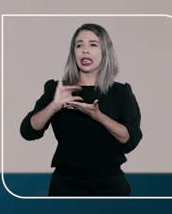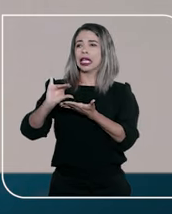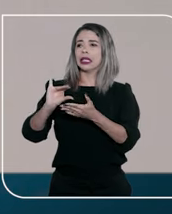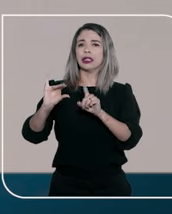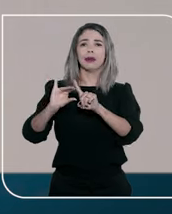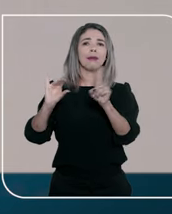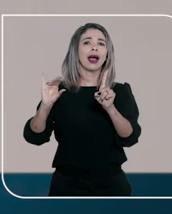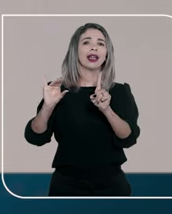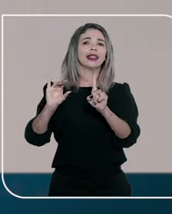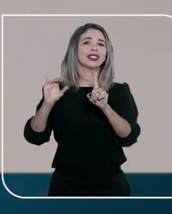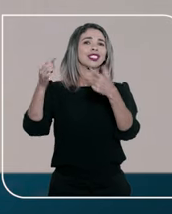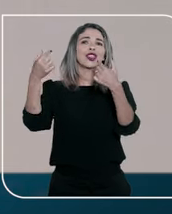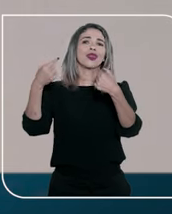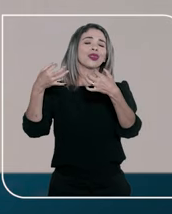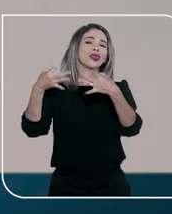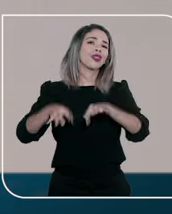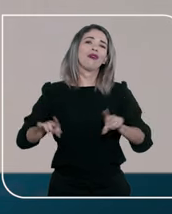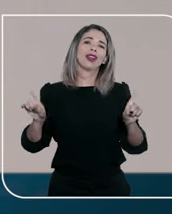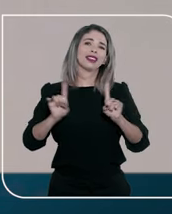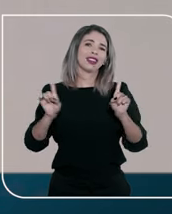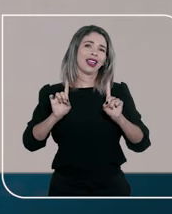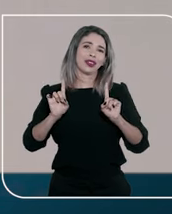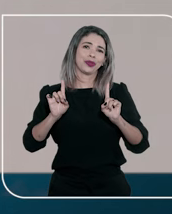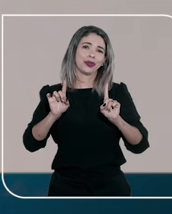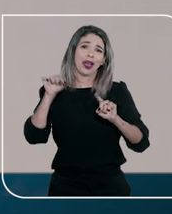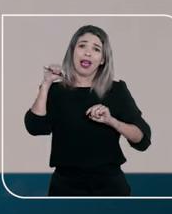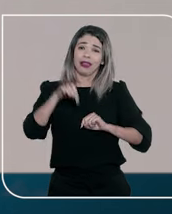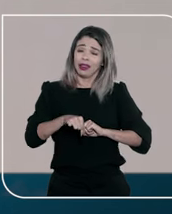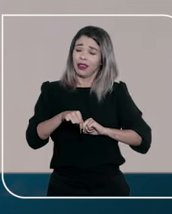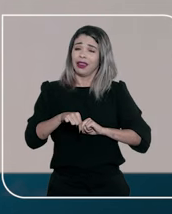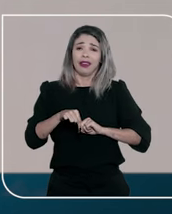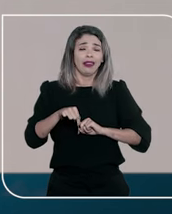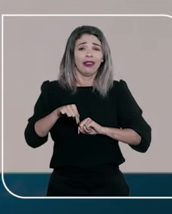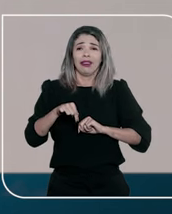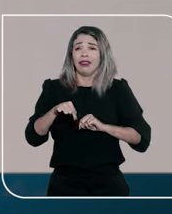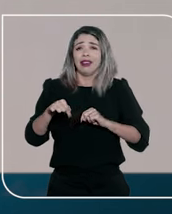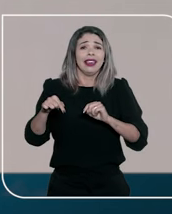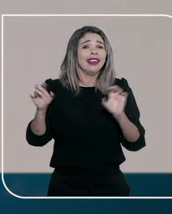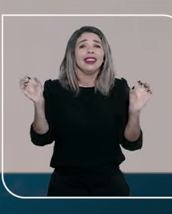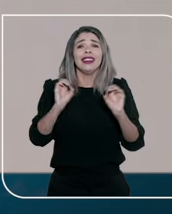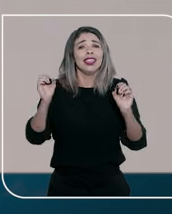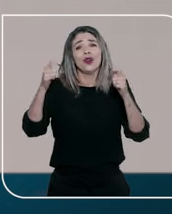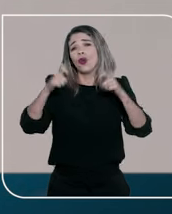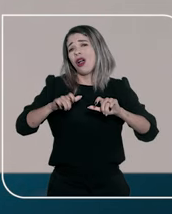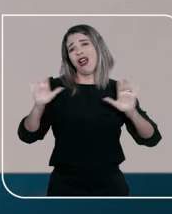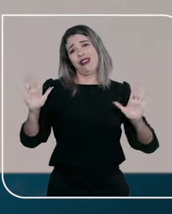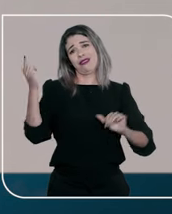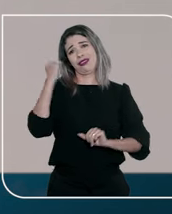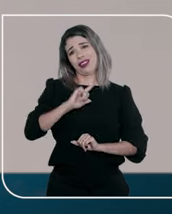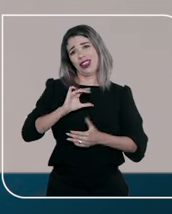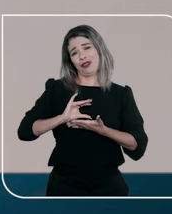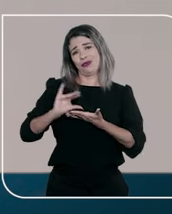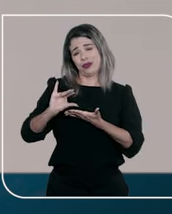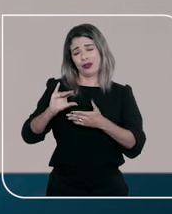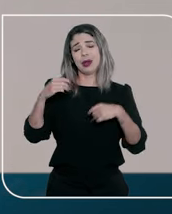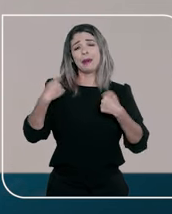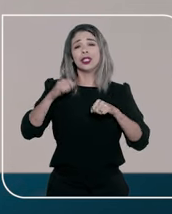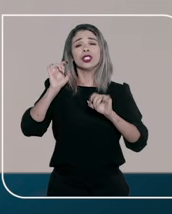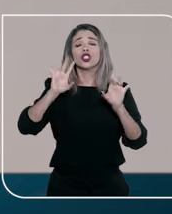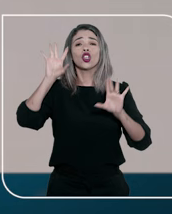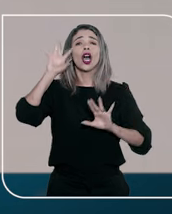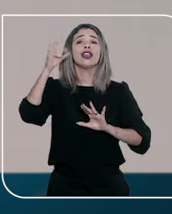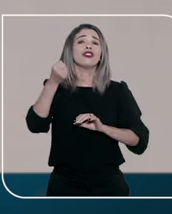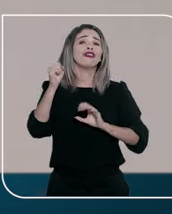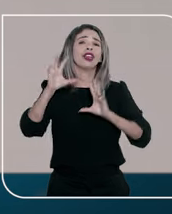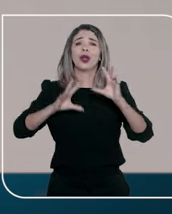nem em lugar algum do mundo. Né? E nenhuma forma extrajudicial de resolução de conflito vai resolver esse tipo de situação.